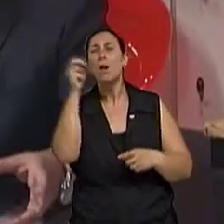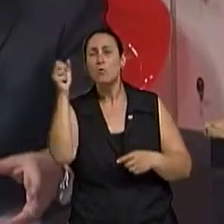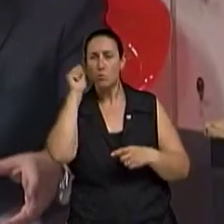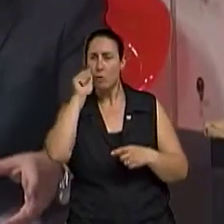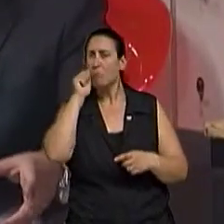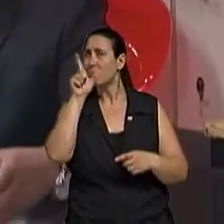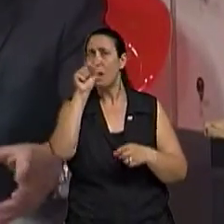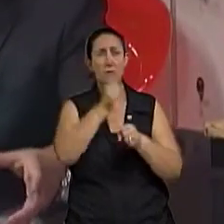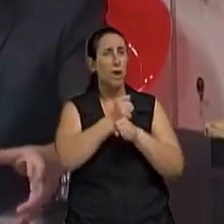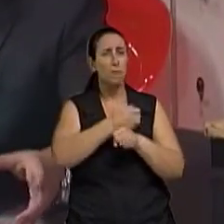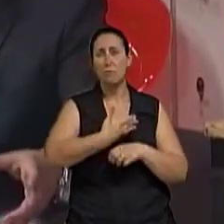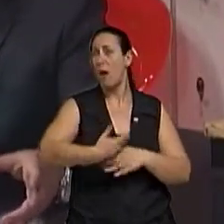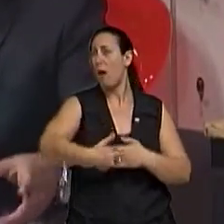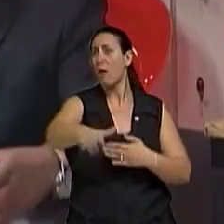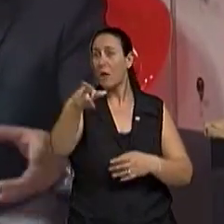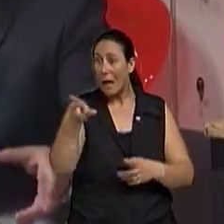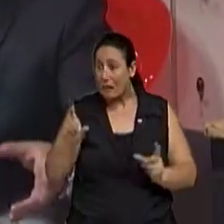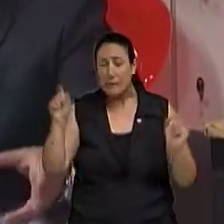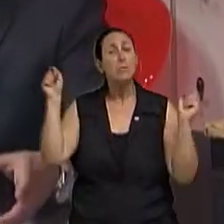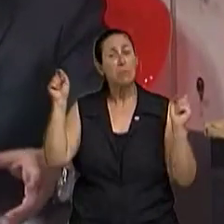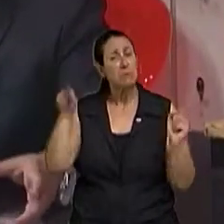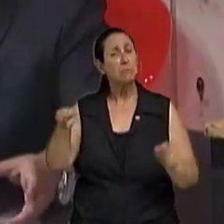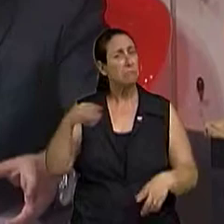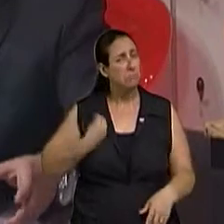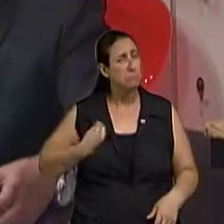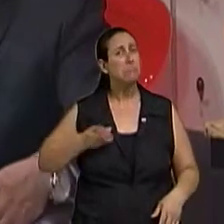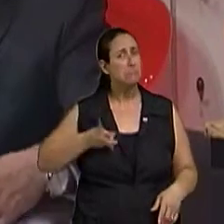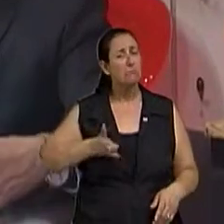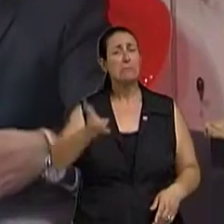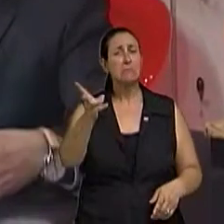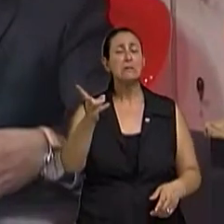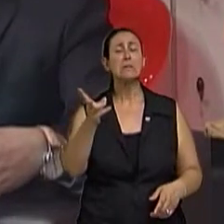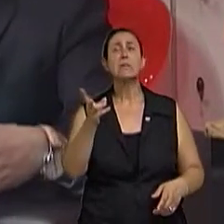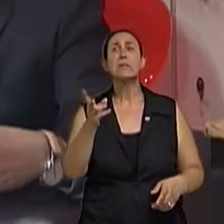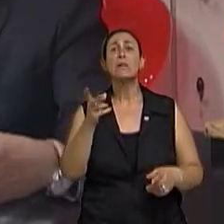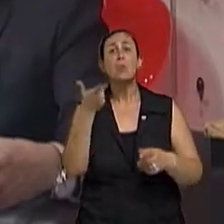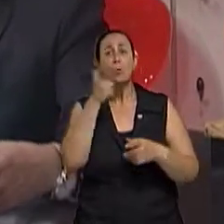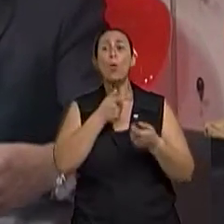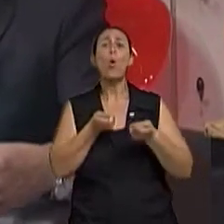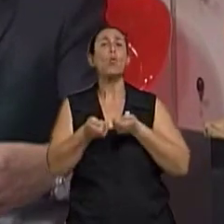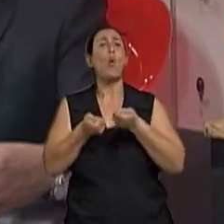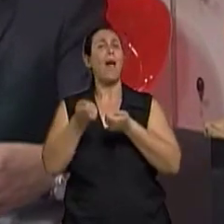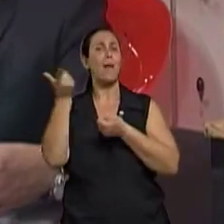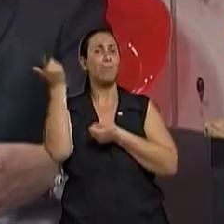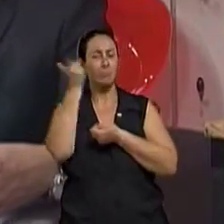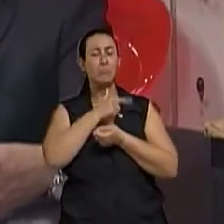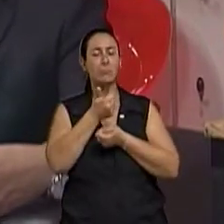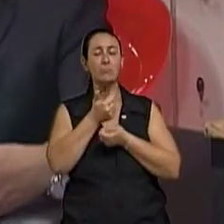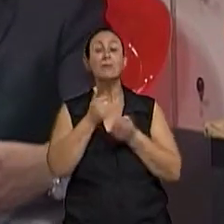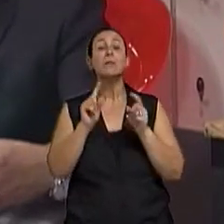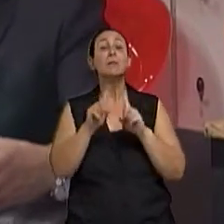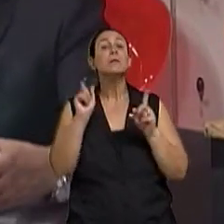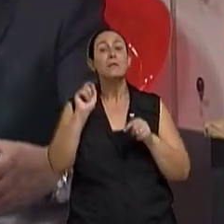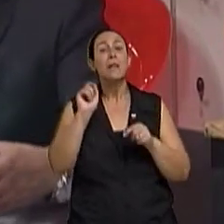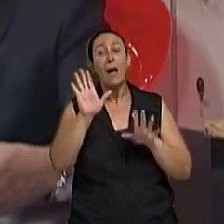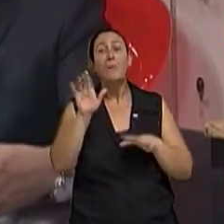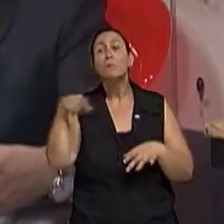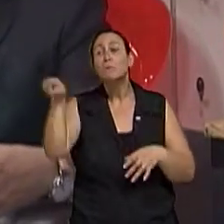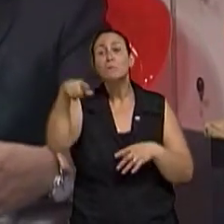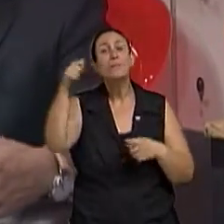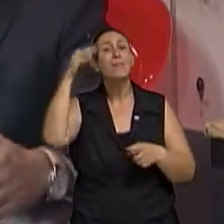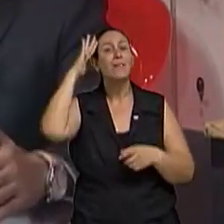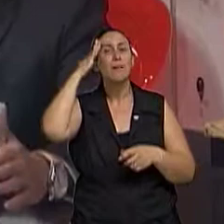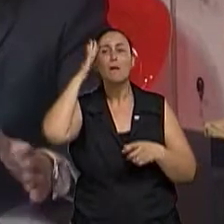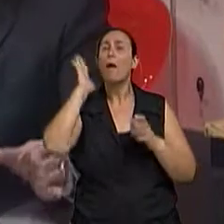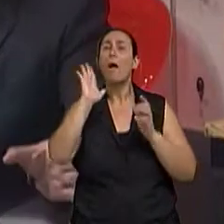vivas daqui a 10 anos, a grande maioria delas, com câncer de mama tratado. Então, a leitura que tem, que a gente tem que entender que é uma passagem, é um